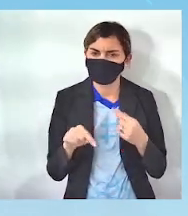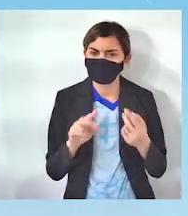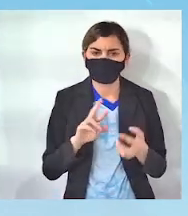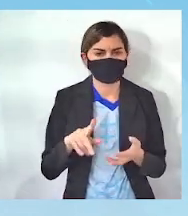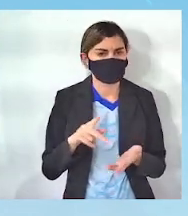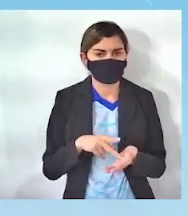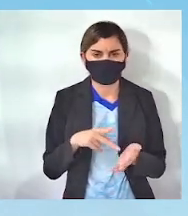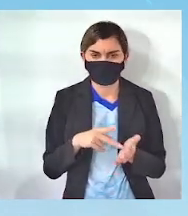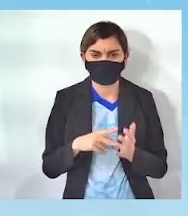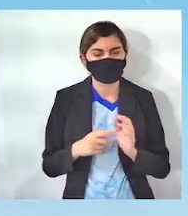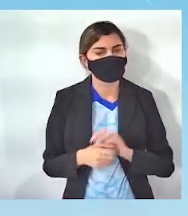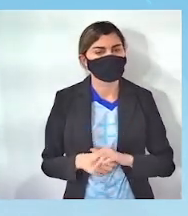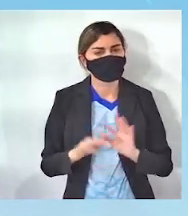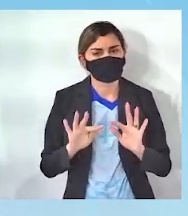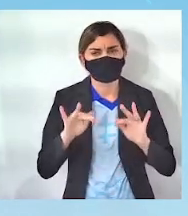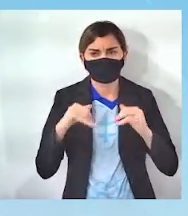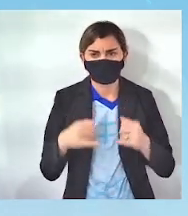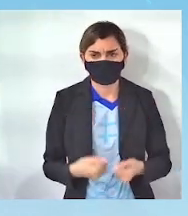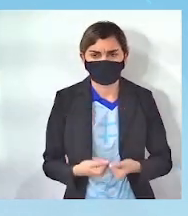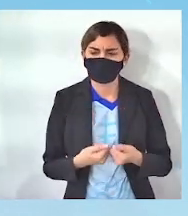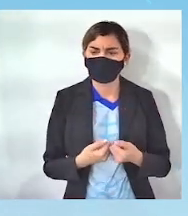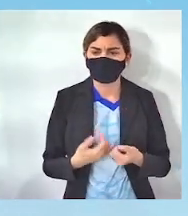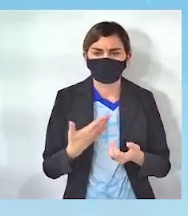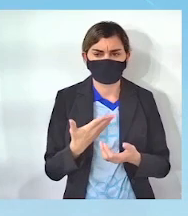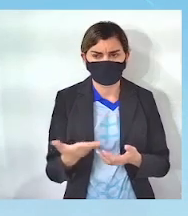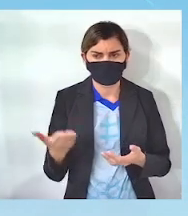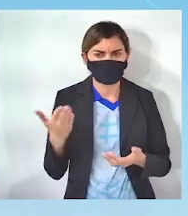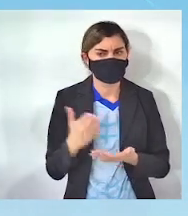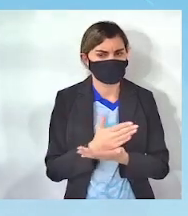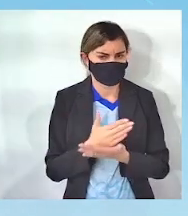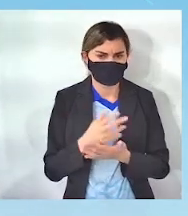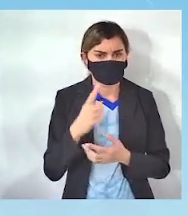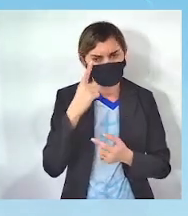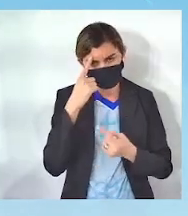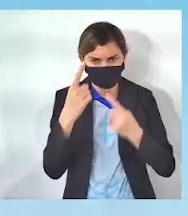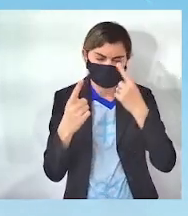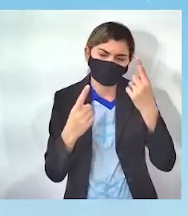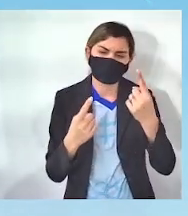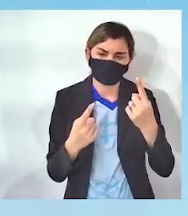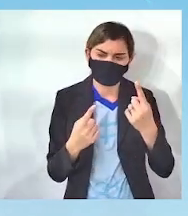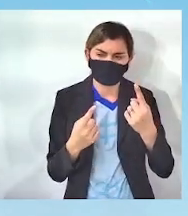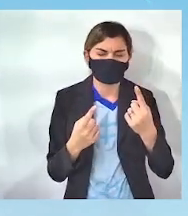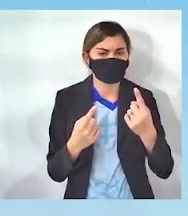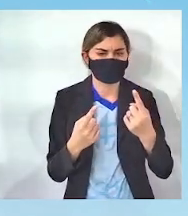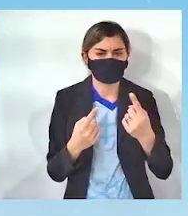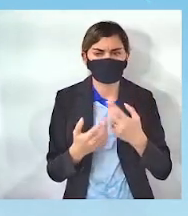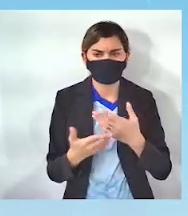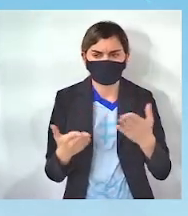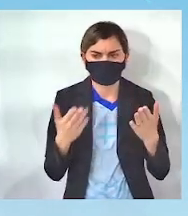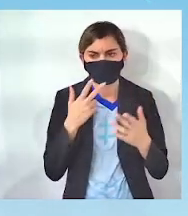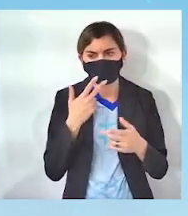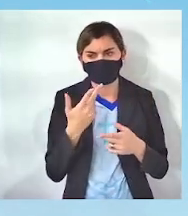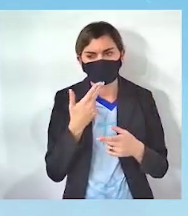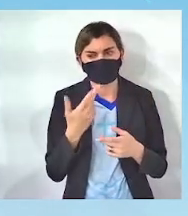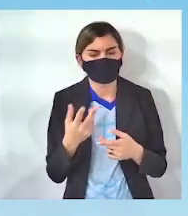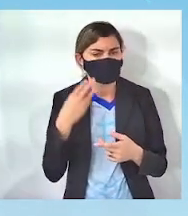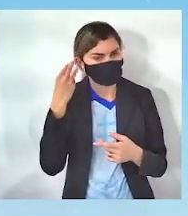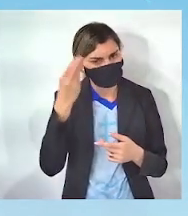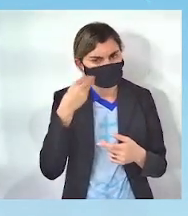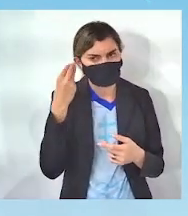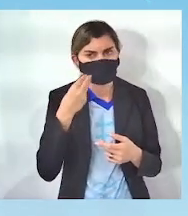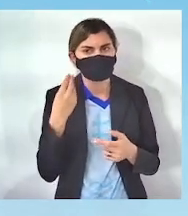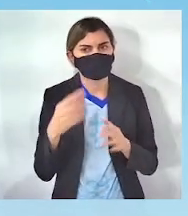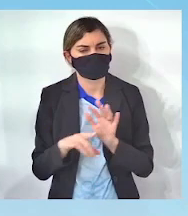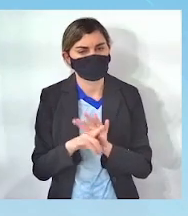verdade. Por fim, e com base algumas dessas ideias, com base no que a gente viu, né, nos experimentos das